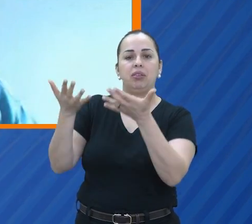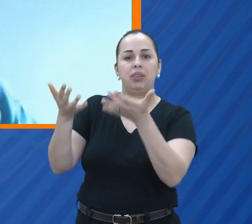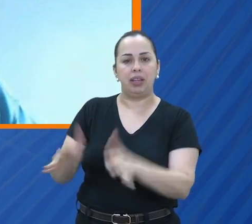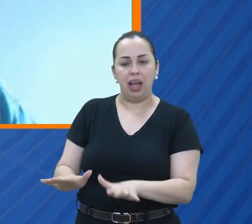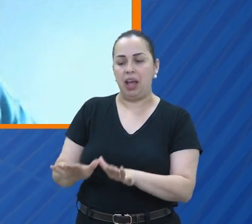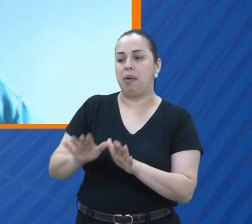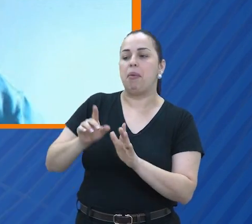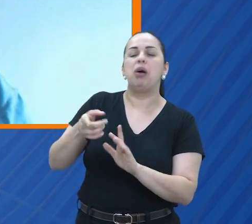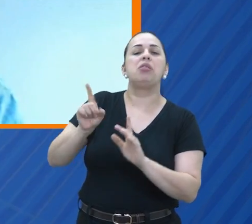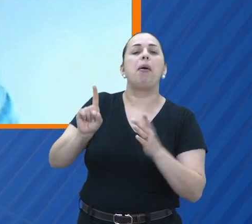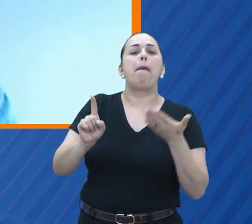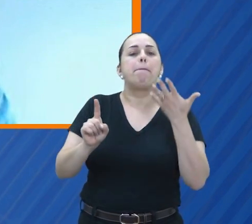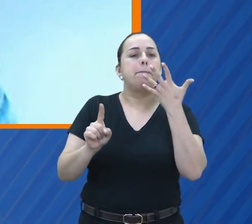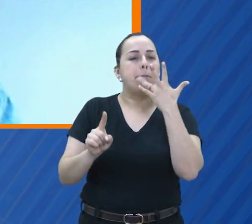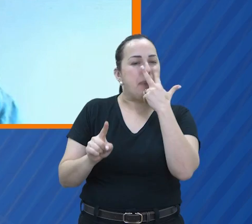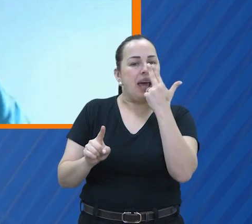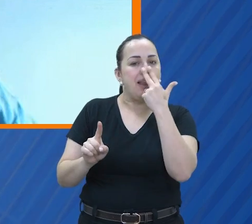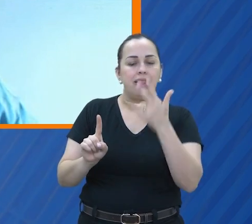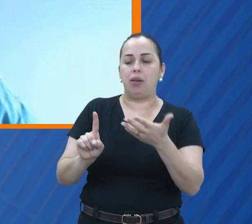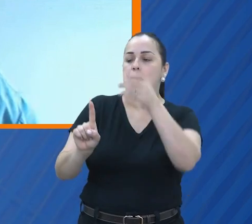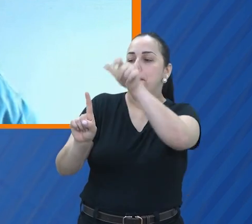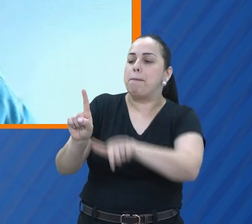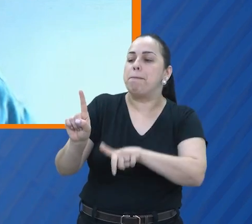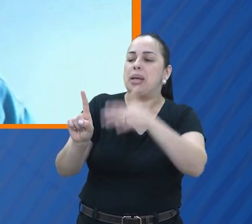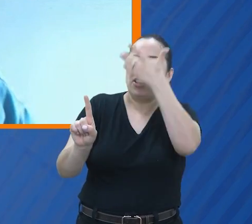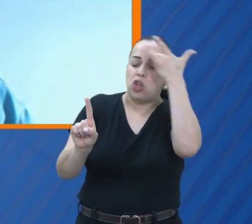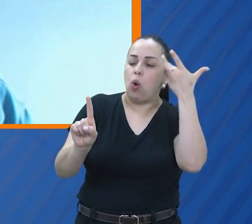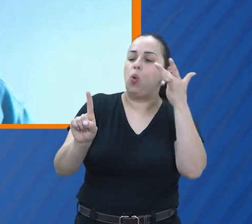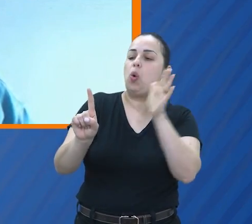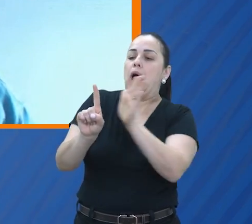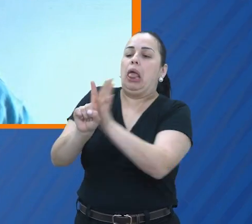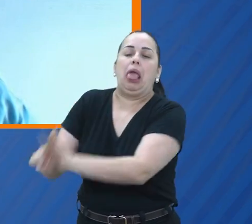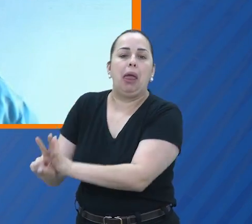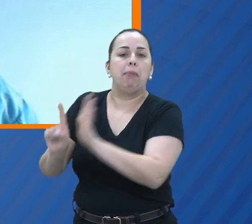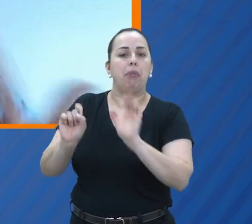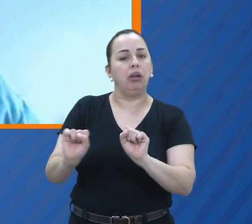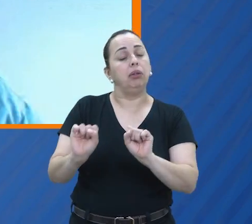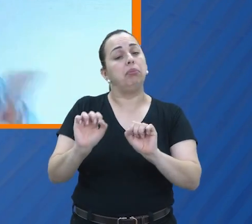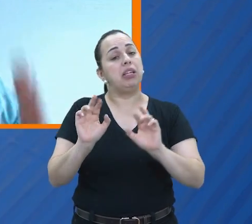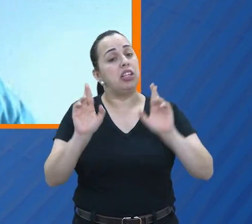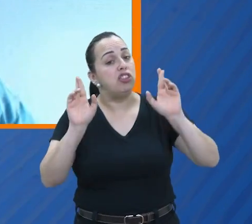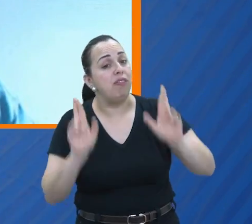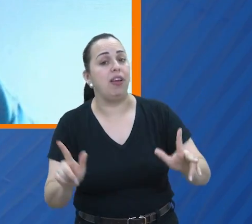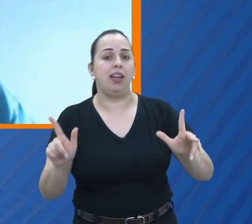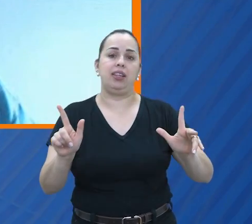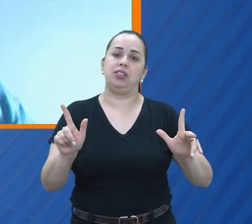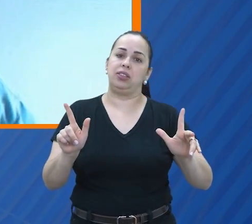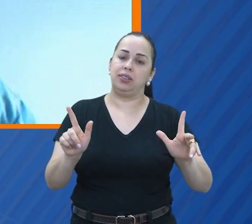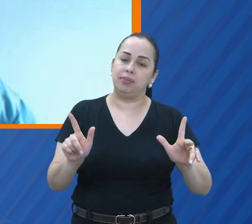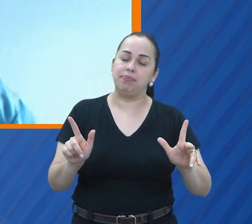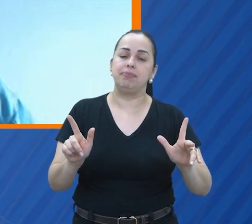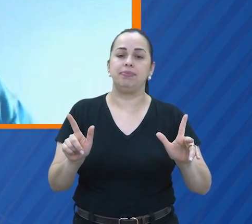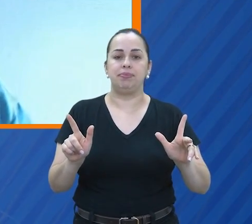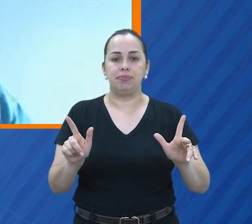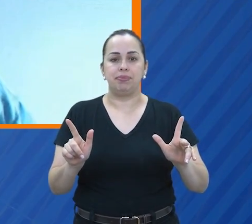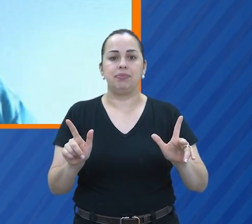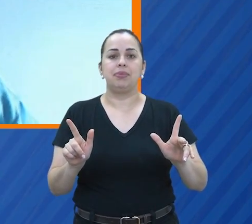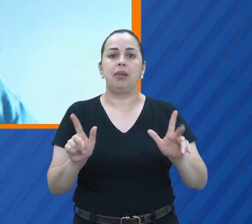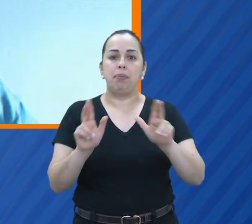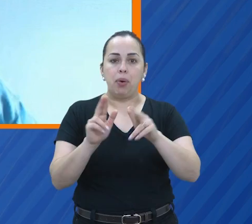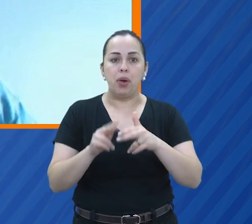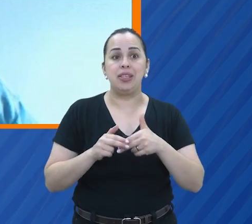a utilidade de alguma forma, eu posso descartar isso. Só que com as pessoas isso é diferente, né, do que com objetos e coisas do dia a dia. Então, tá